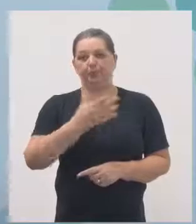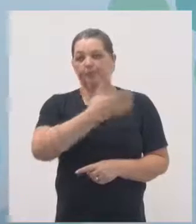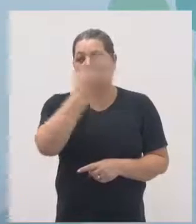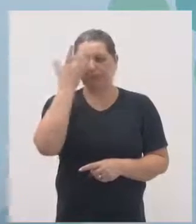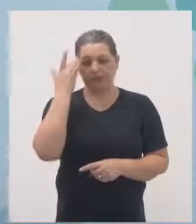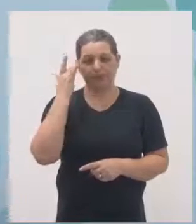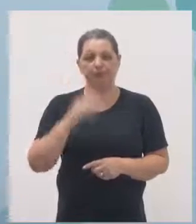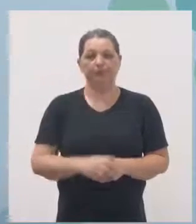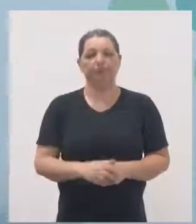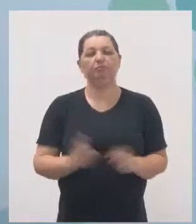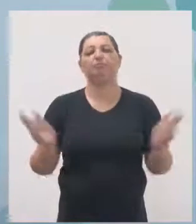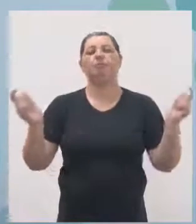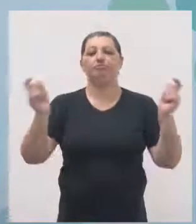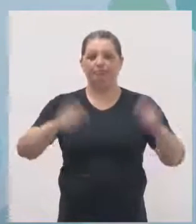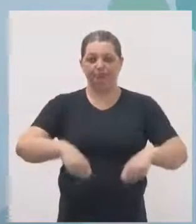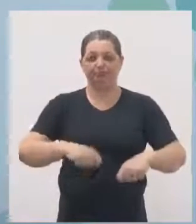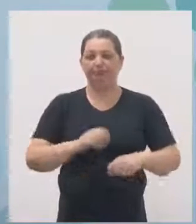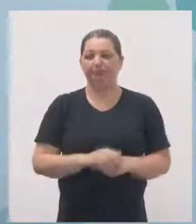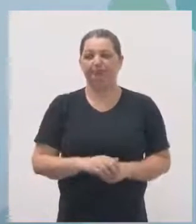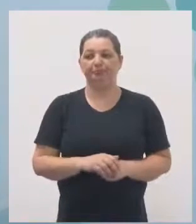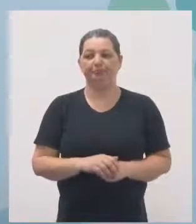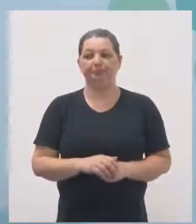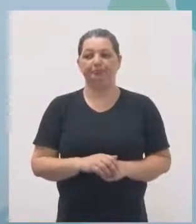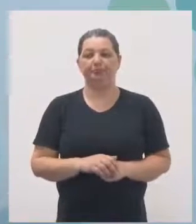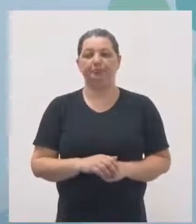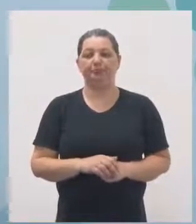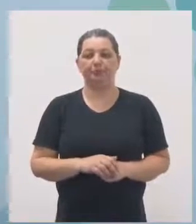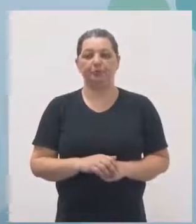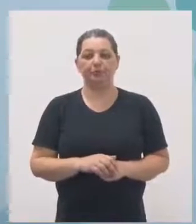aí muito capacitadas, né? E com